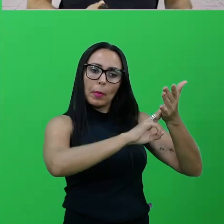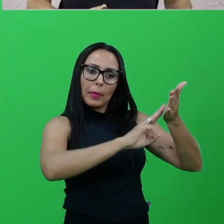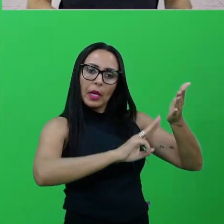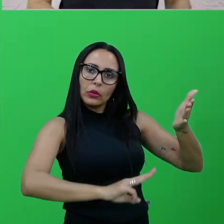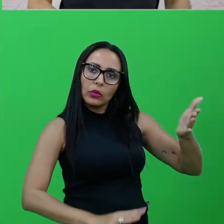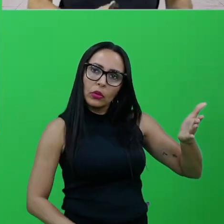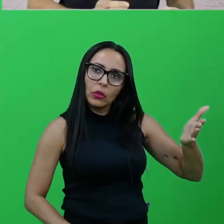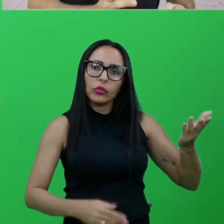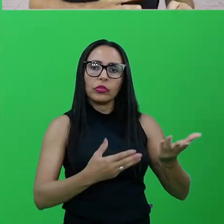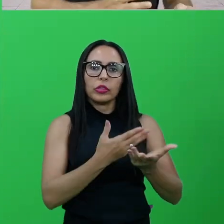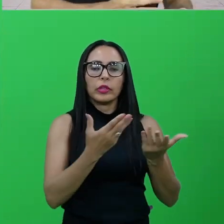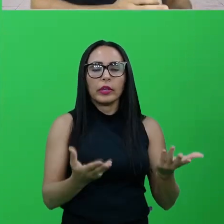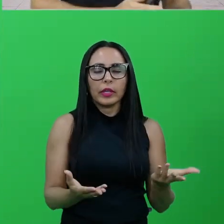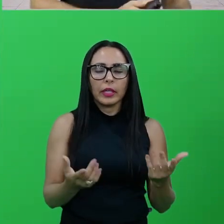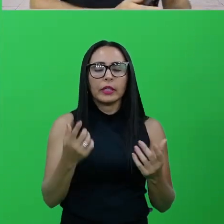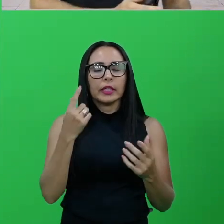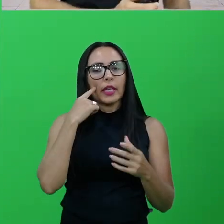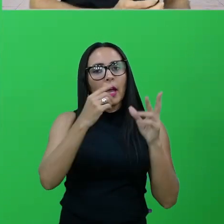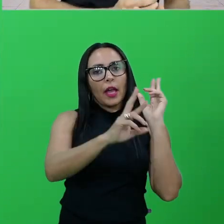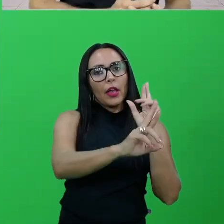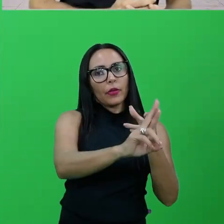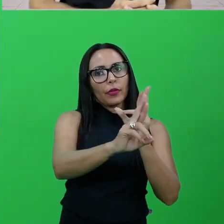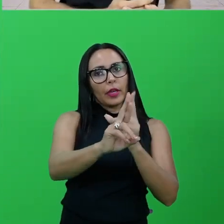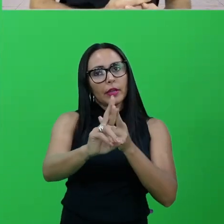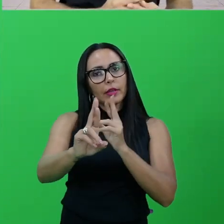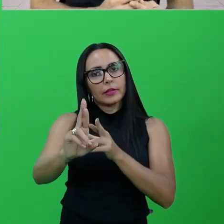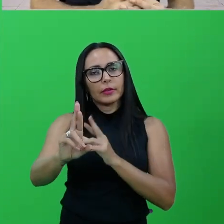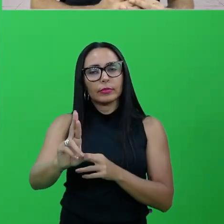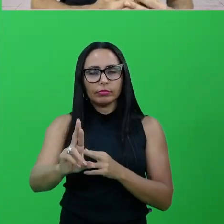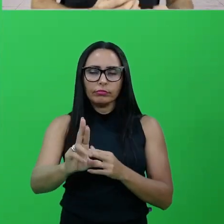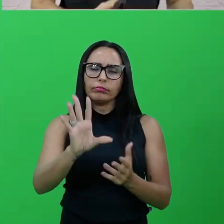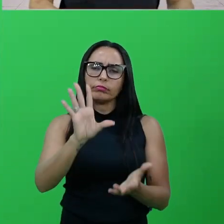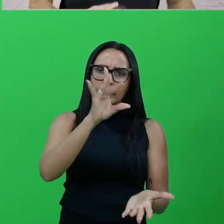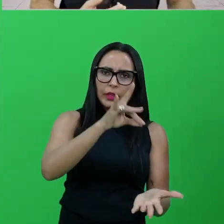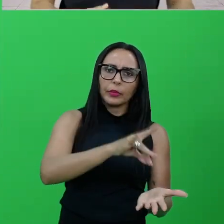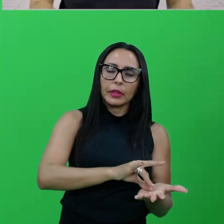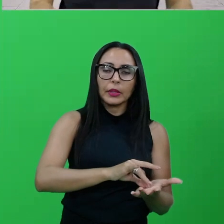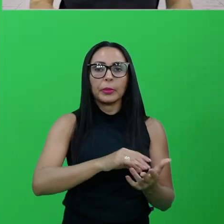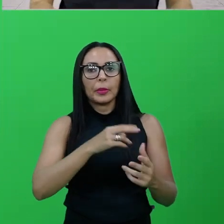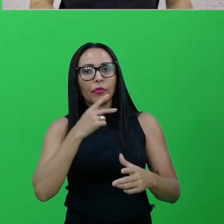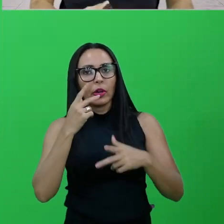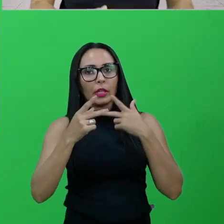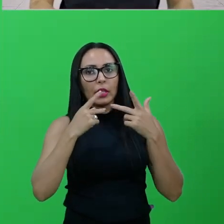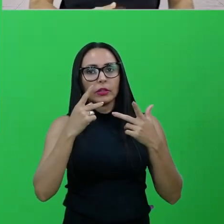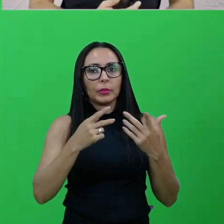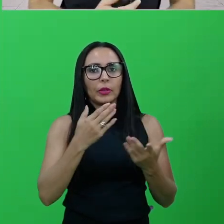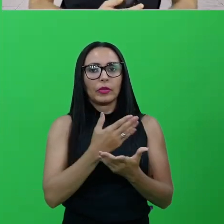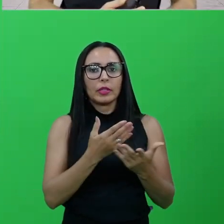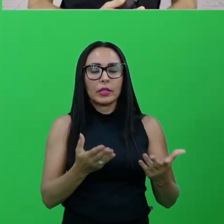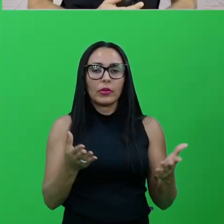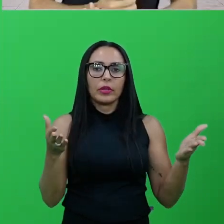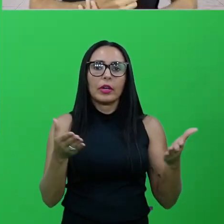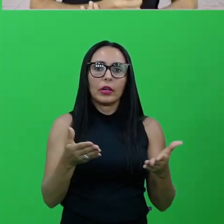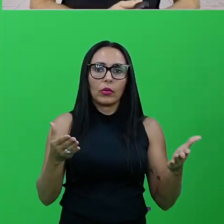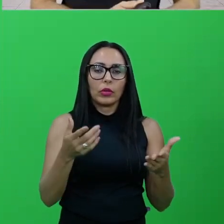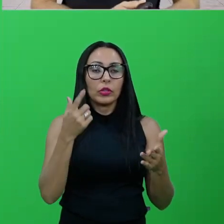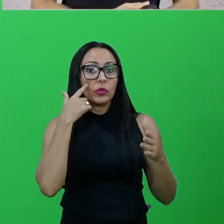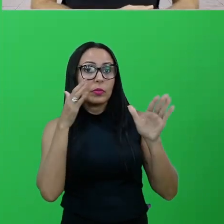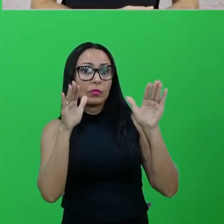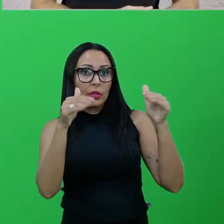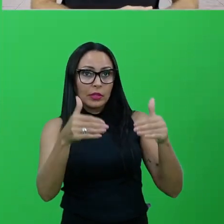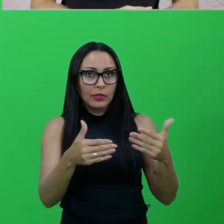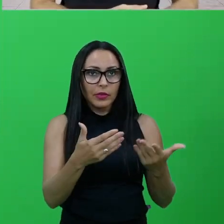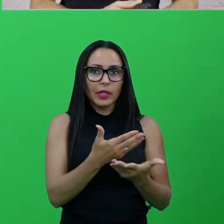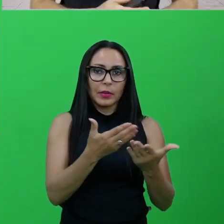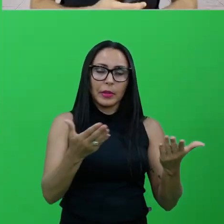que recorre a referências muito bem estabelecidas para falar sobre inovação e agora mais especificamente sobre inovação